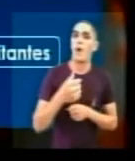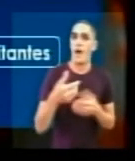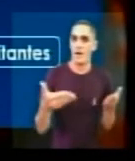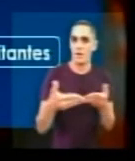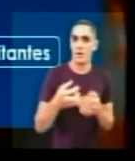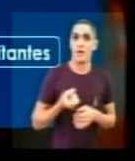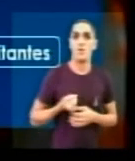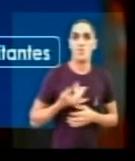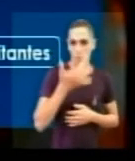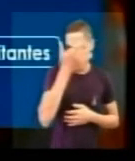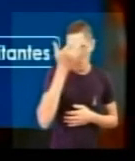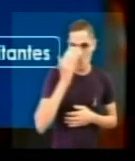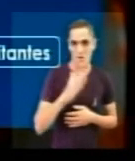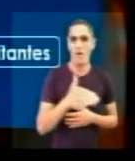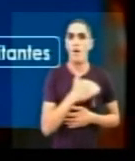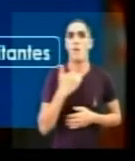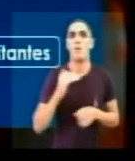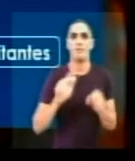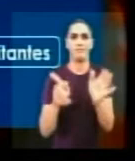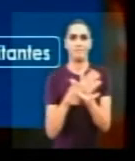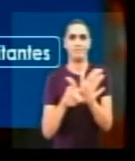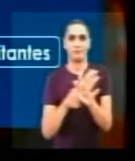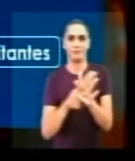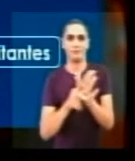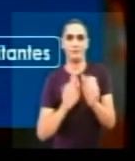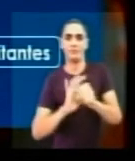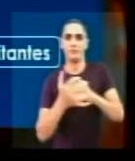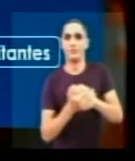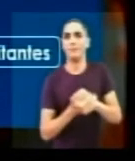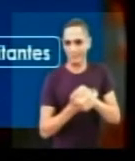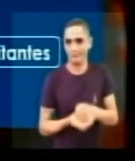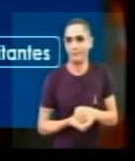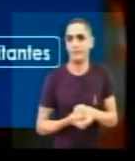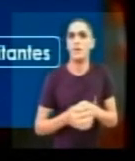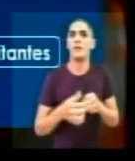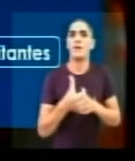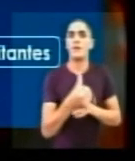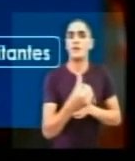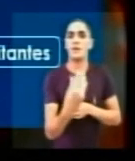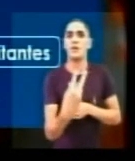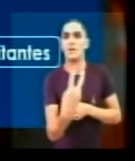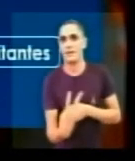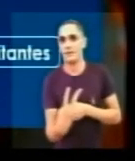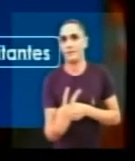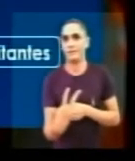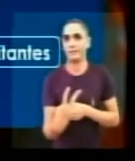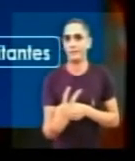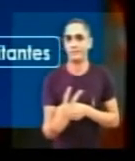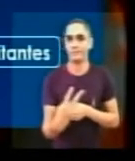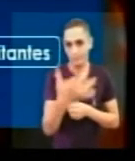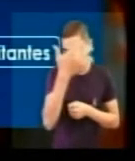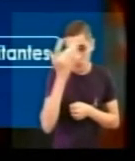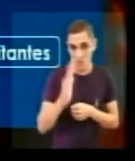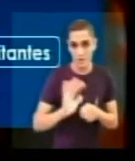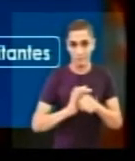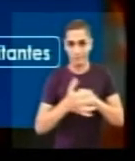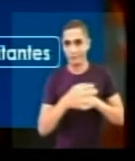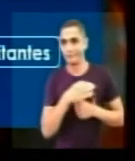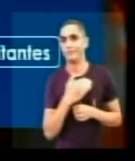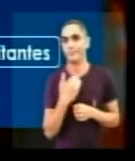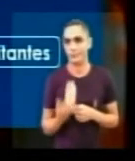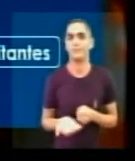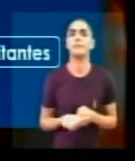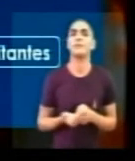sim você tem que comparar. Qual que é a letalidade? 2,7. Tá certo? Essa você